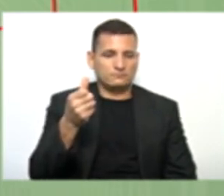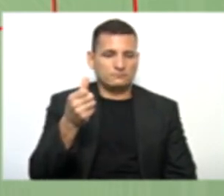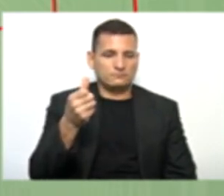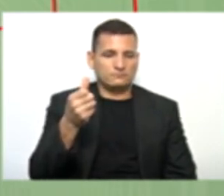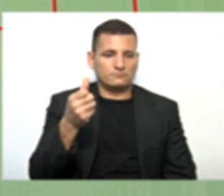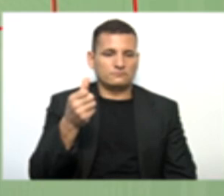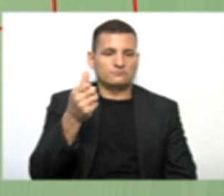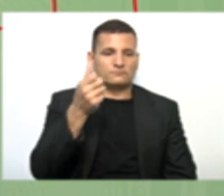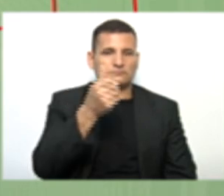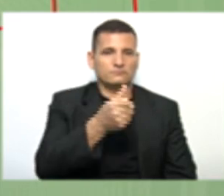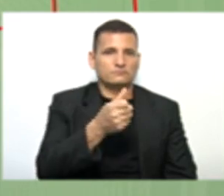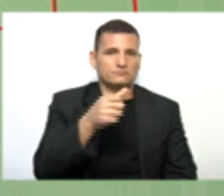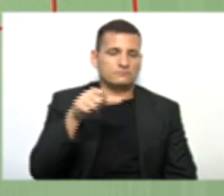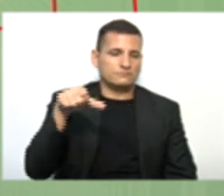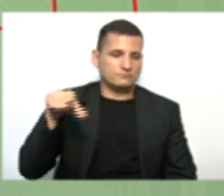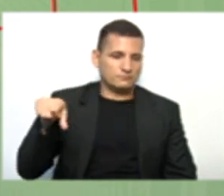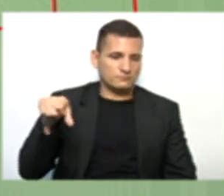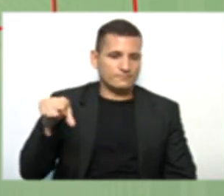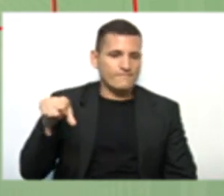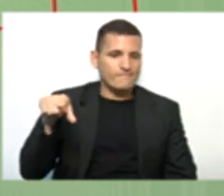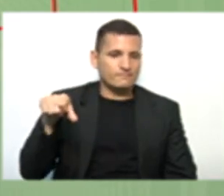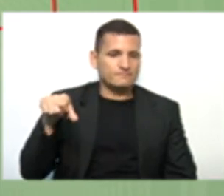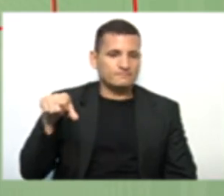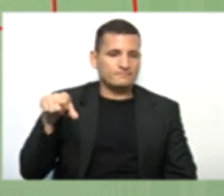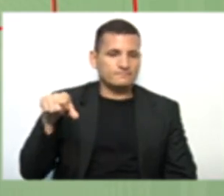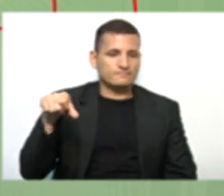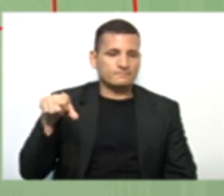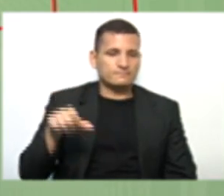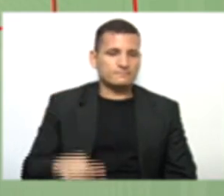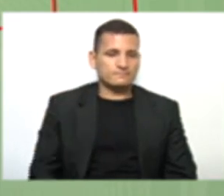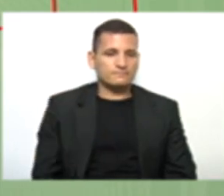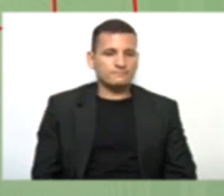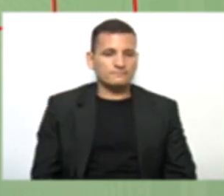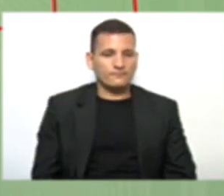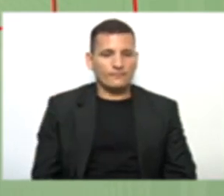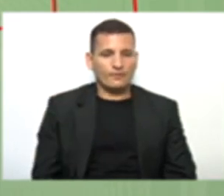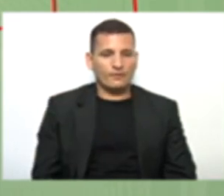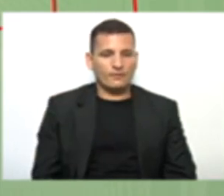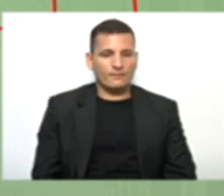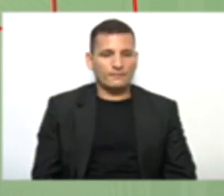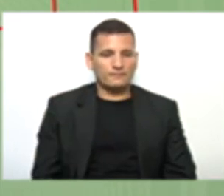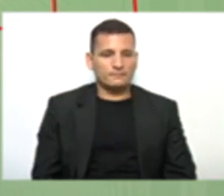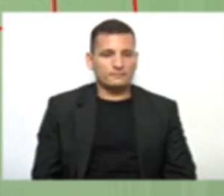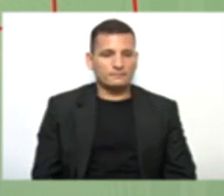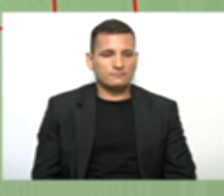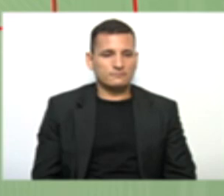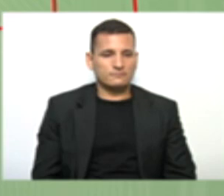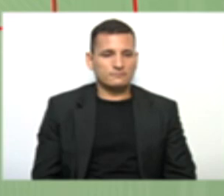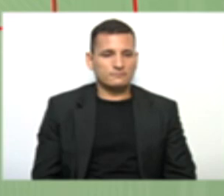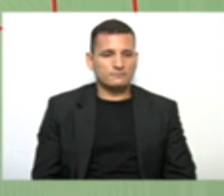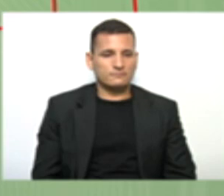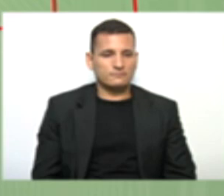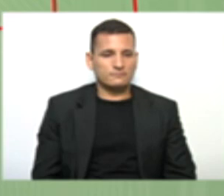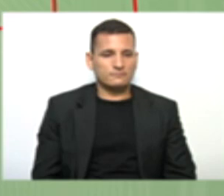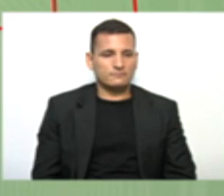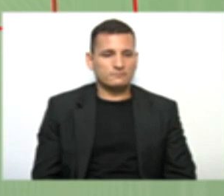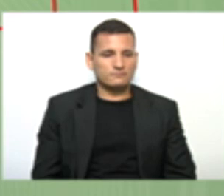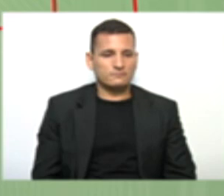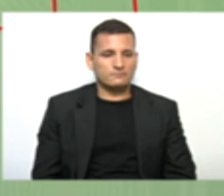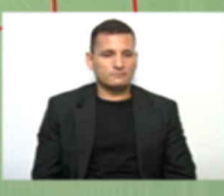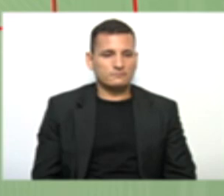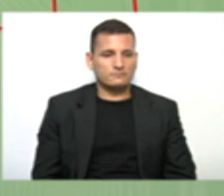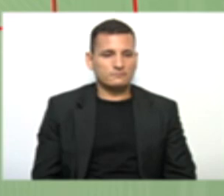6 e 9. Então, ele consegue colocar cada linha na posição do jogo da velha.